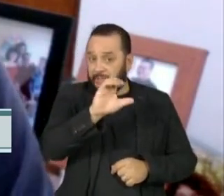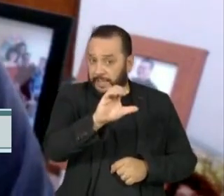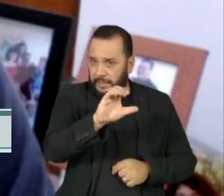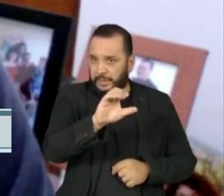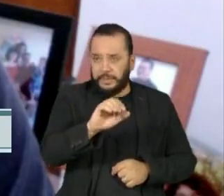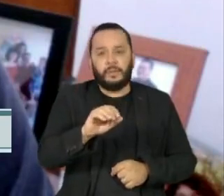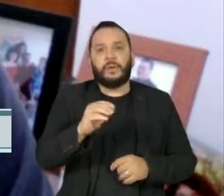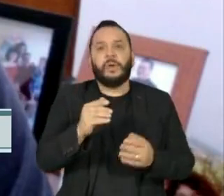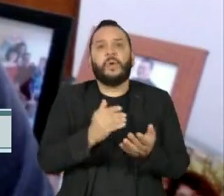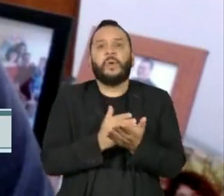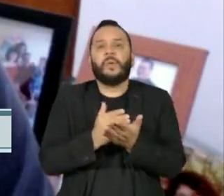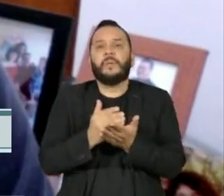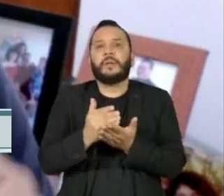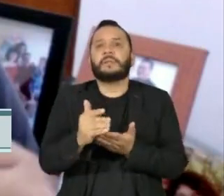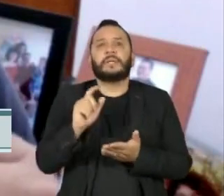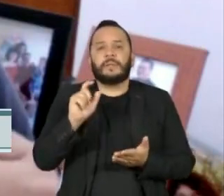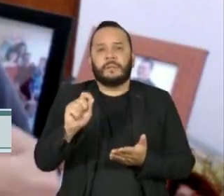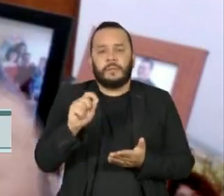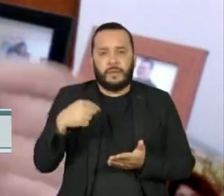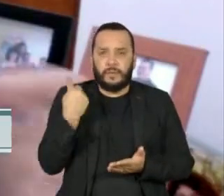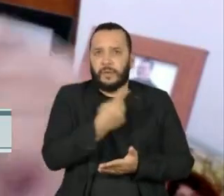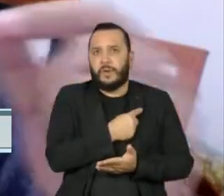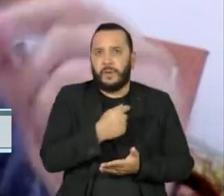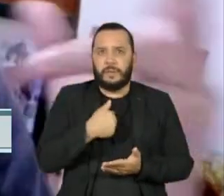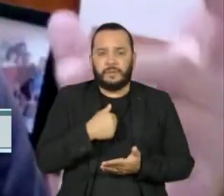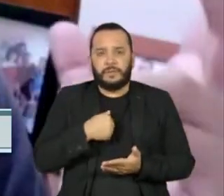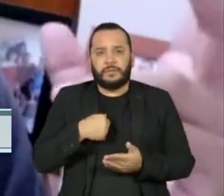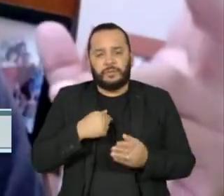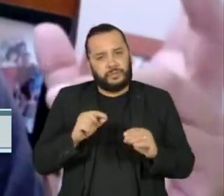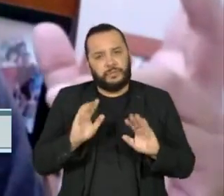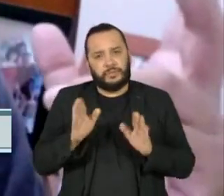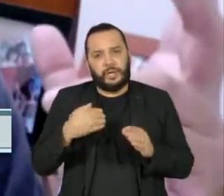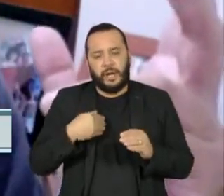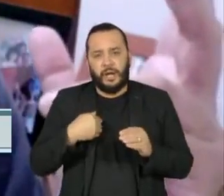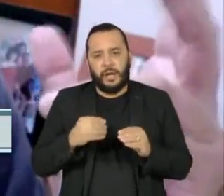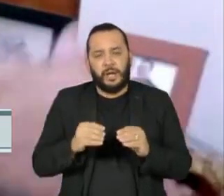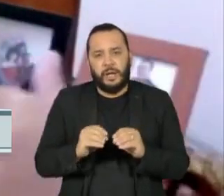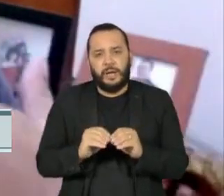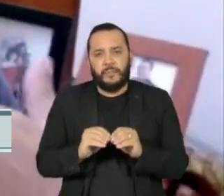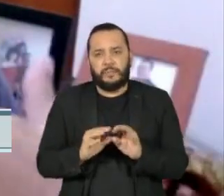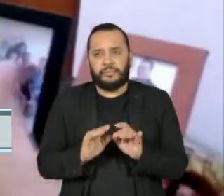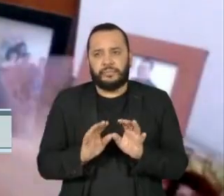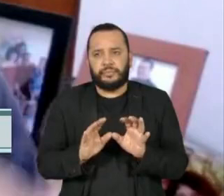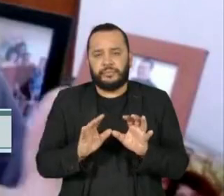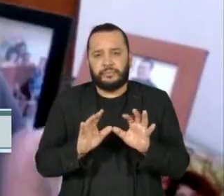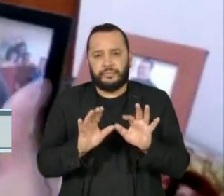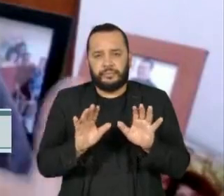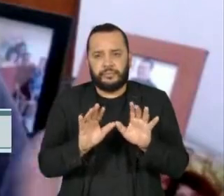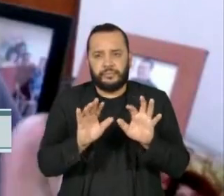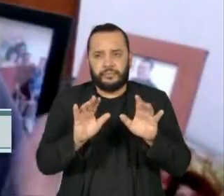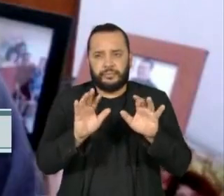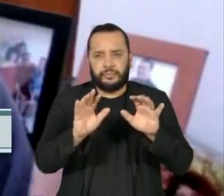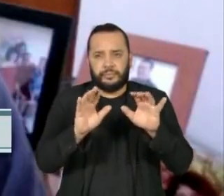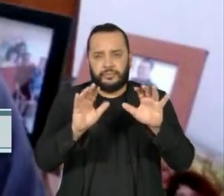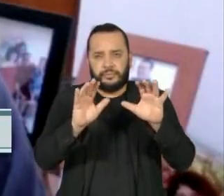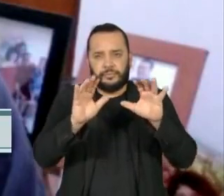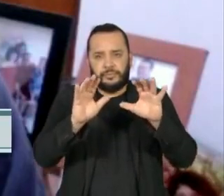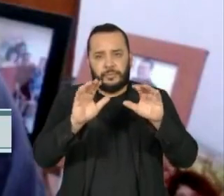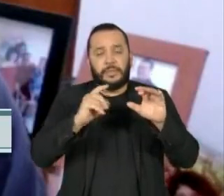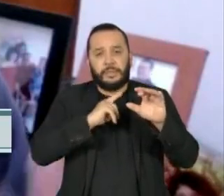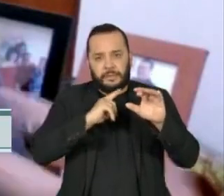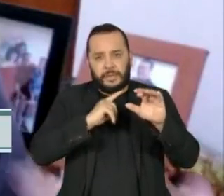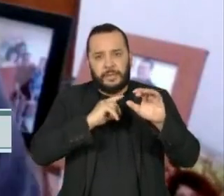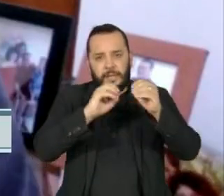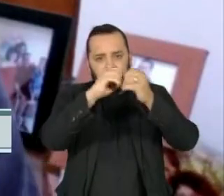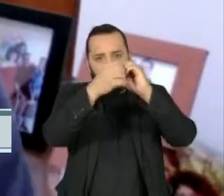a liberar né átomos de cloro na estratosfera que reagiam com as moléculas de